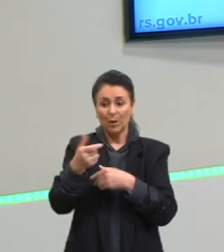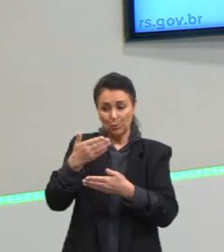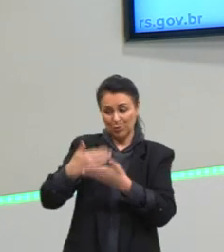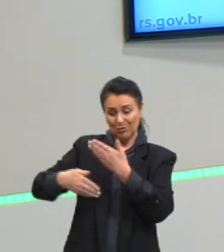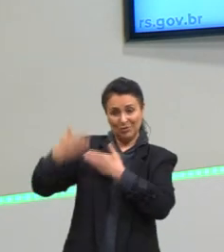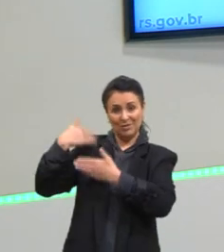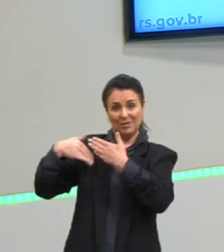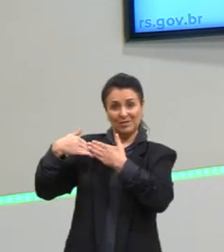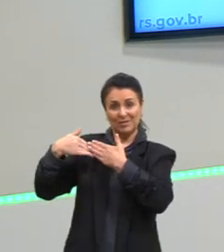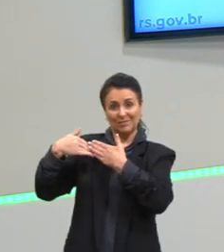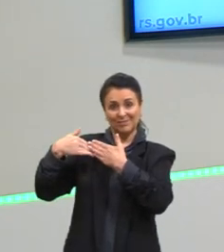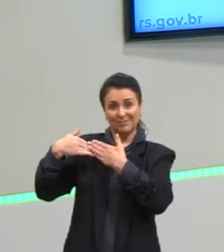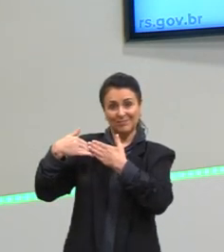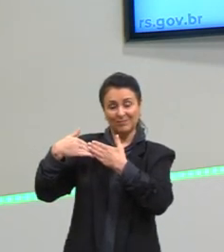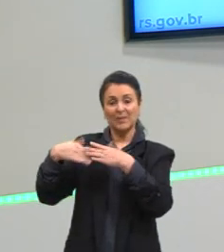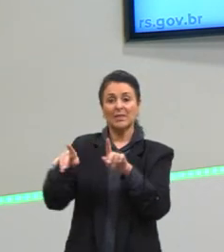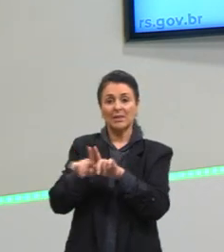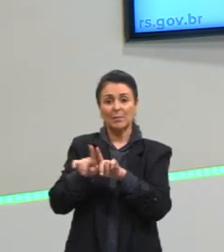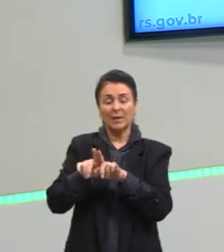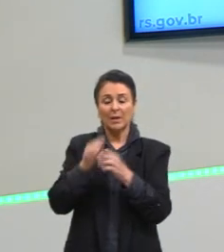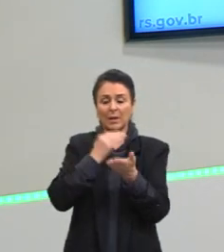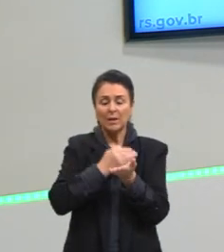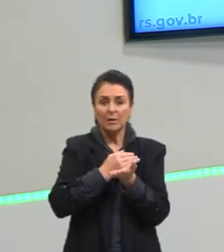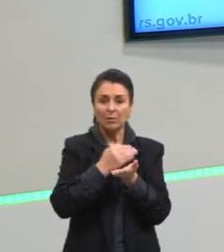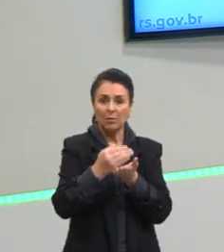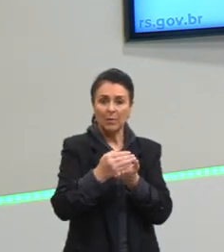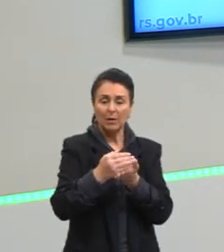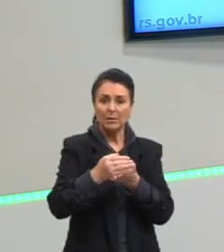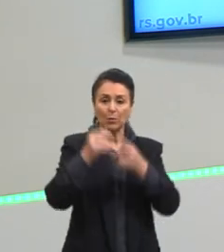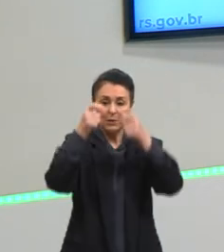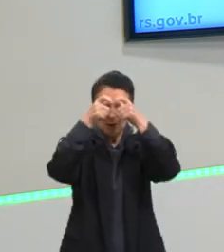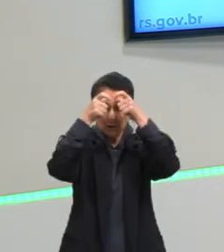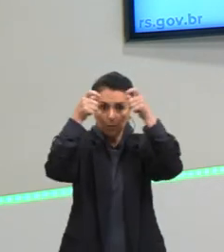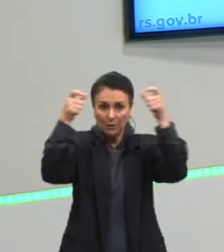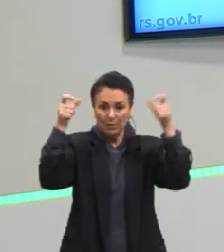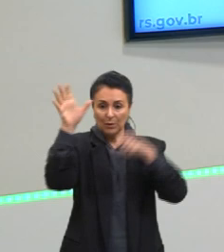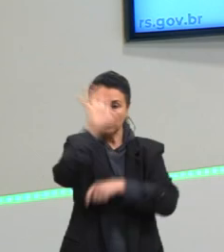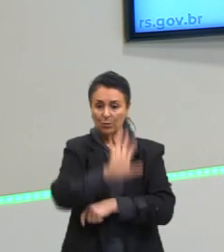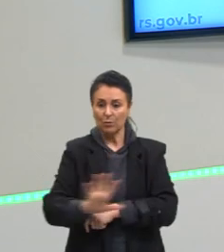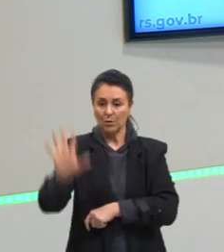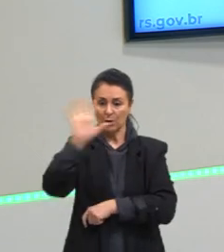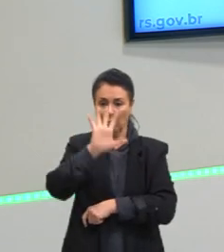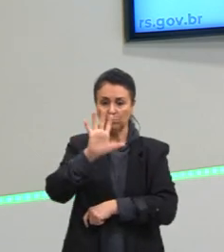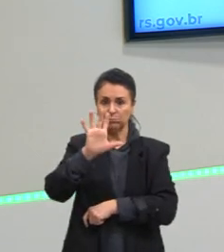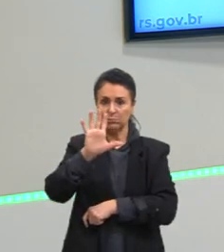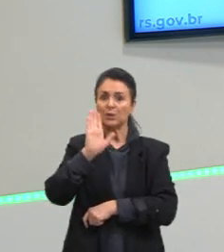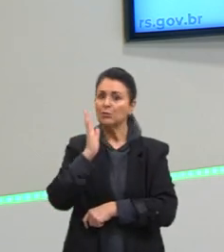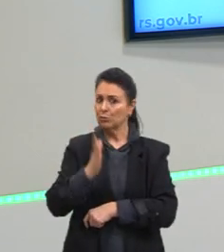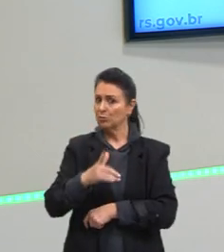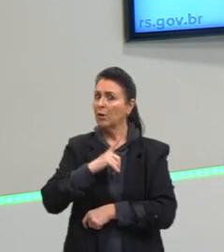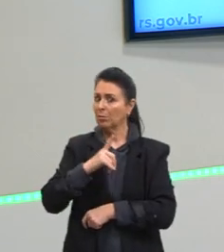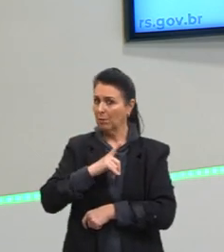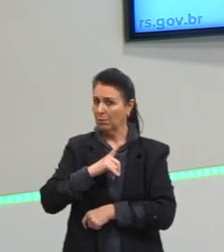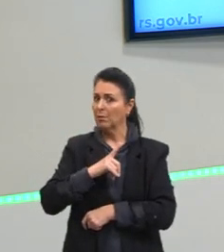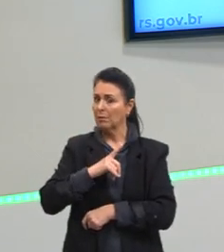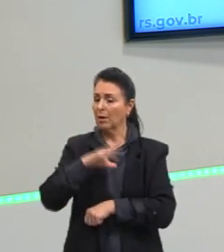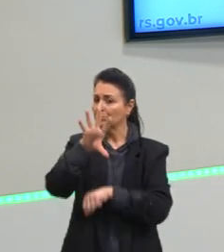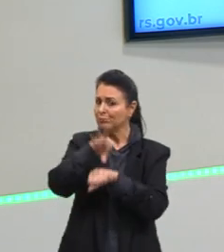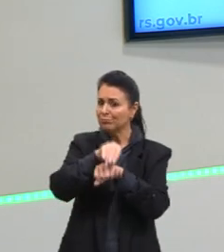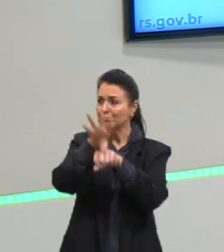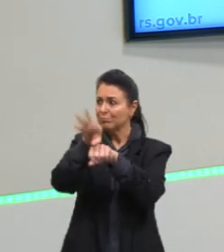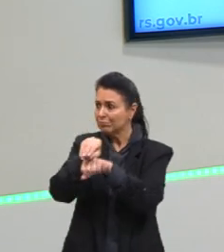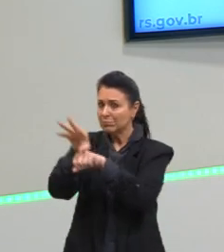parte geralmente é do conhecimento geral conhecimento já dado já consolidado